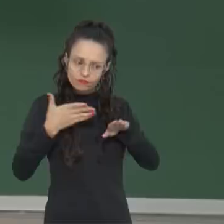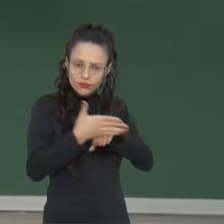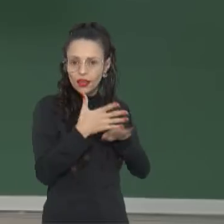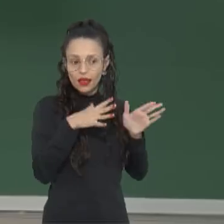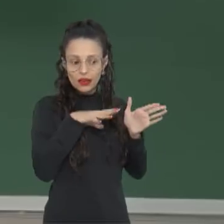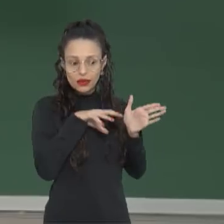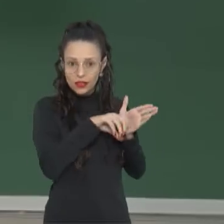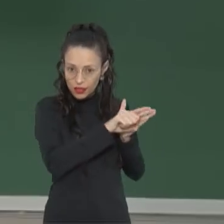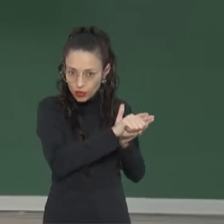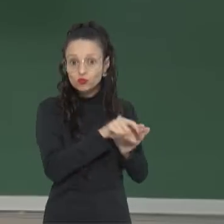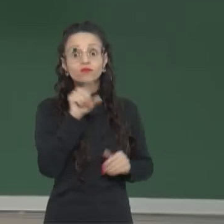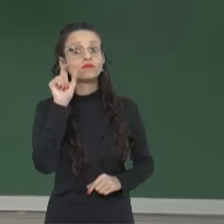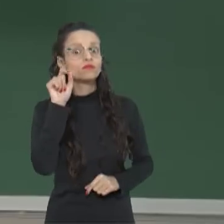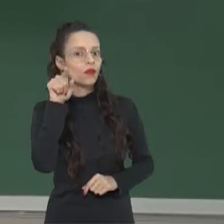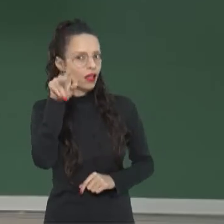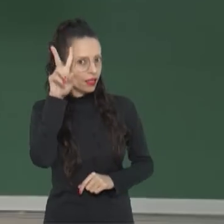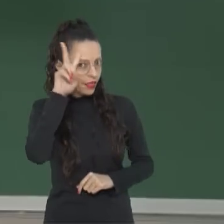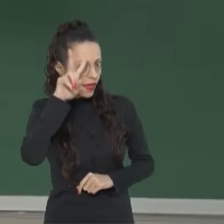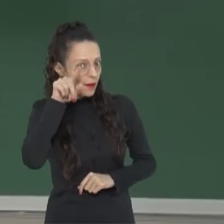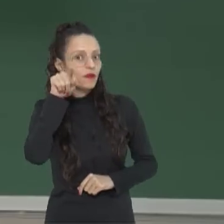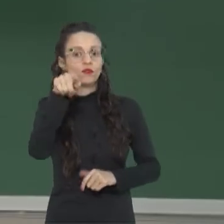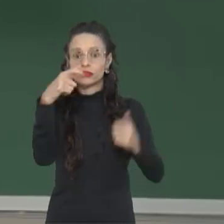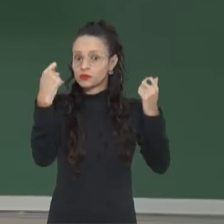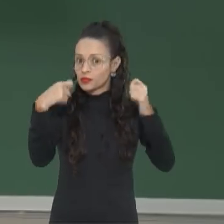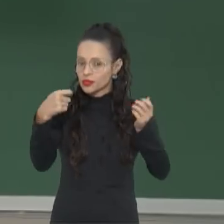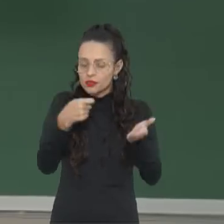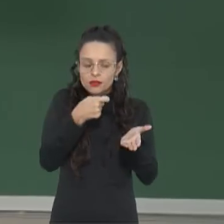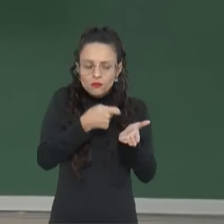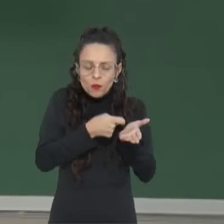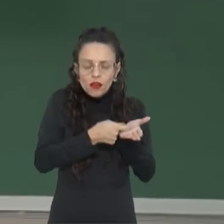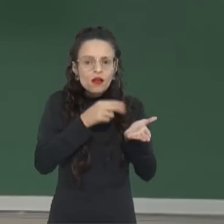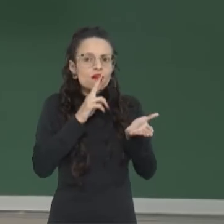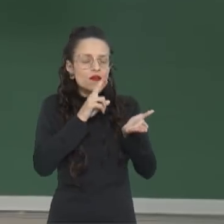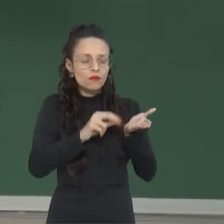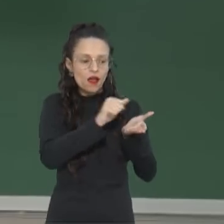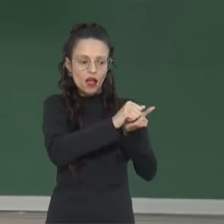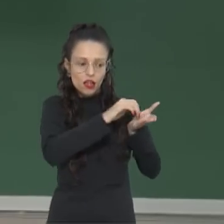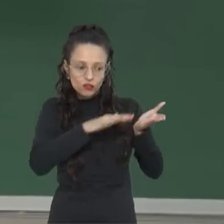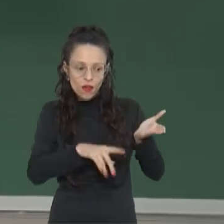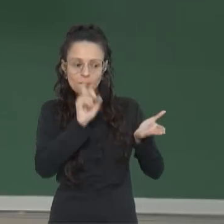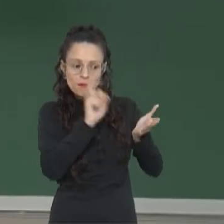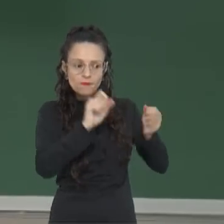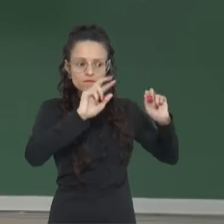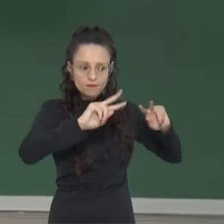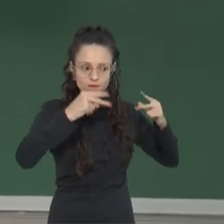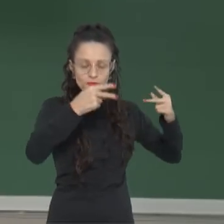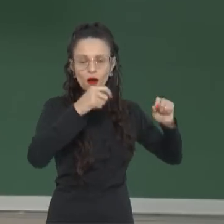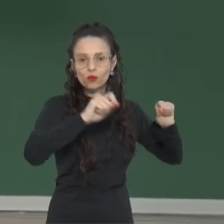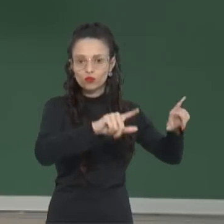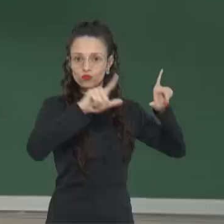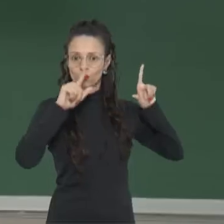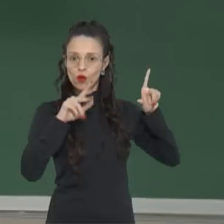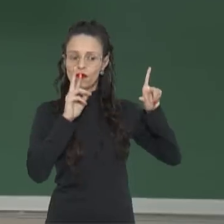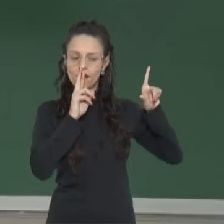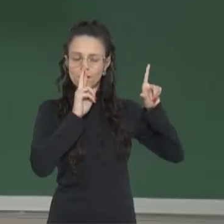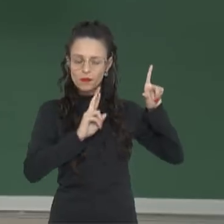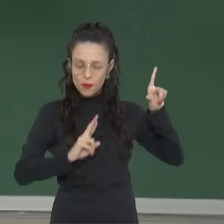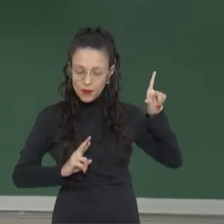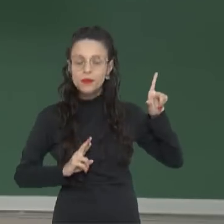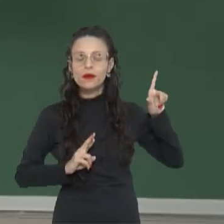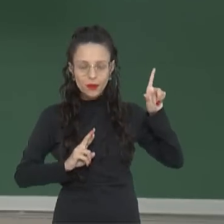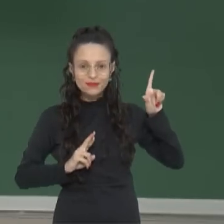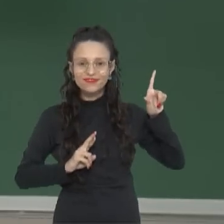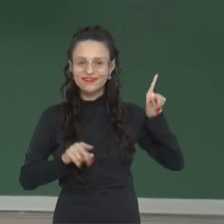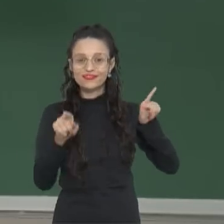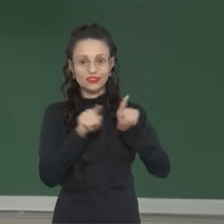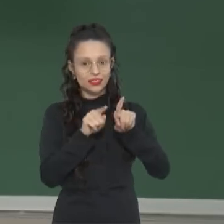Classroom, lembre-se de realizar a atividade obrigatória clicando no link lá no Classroom, de responder as atividades e